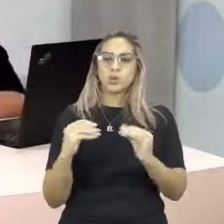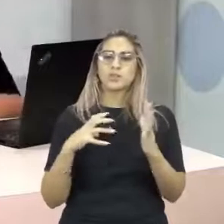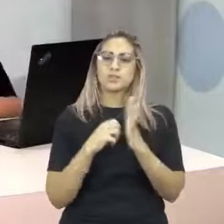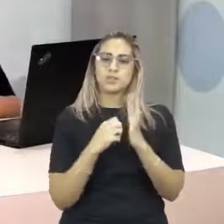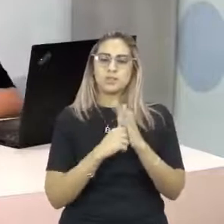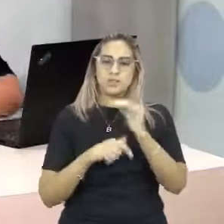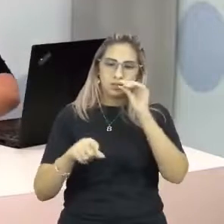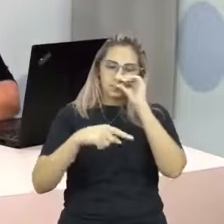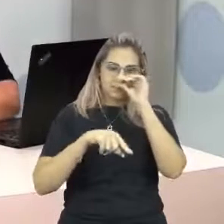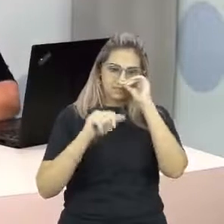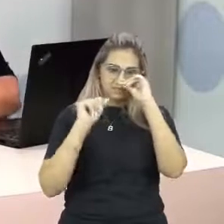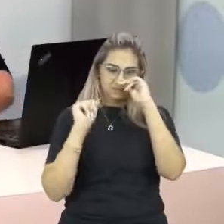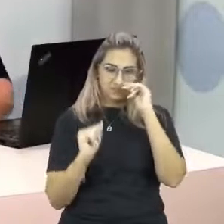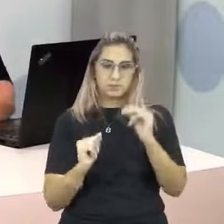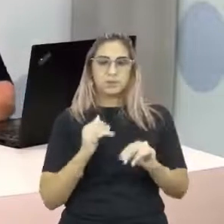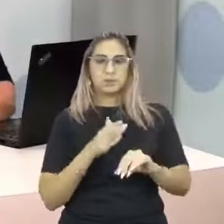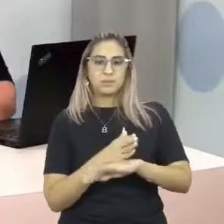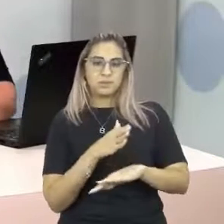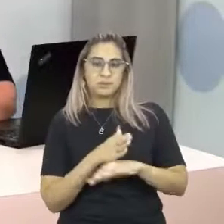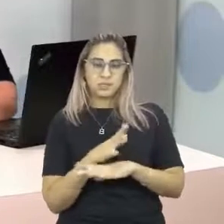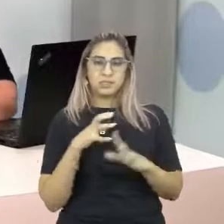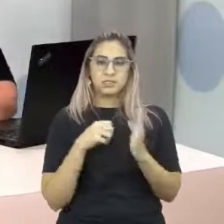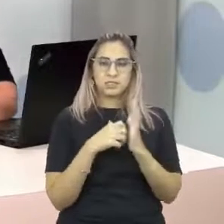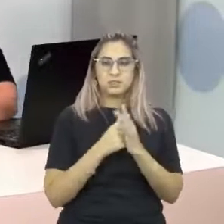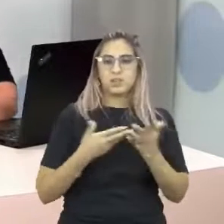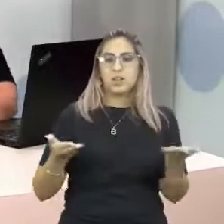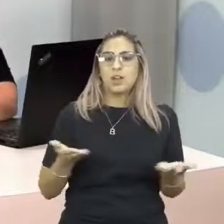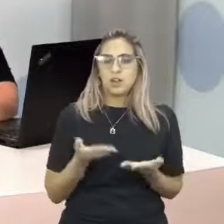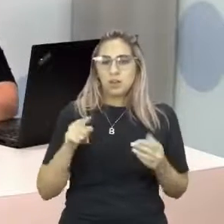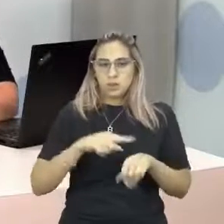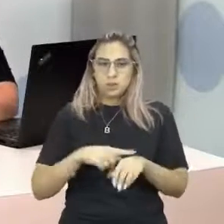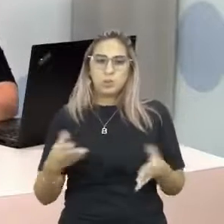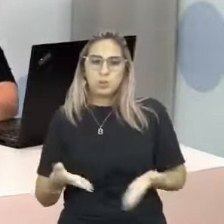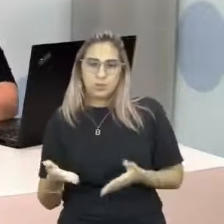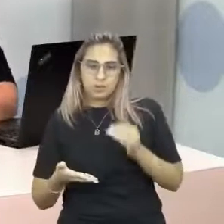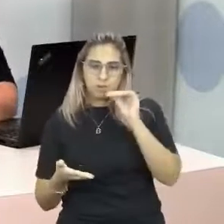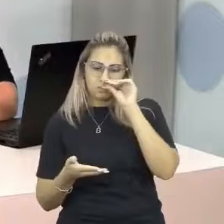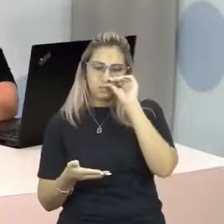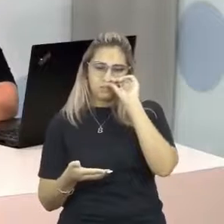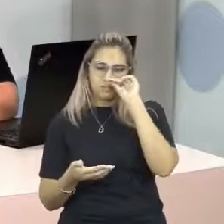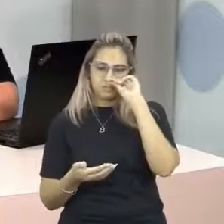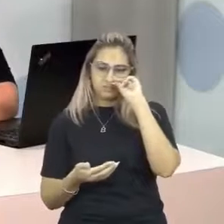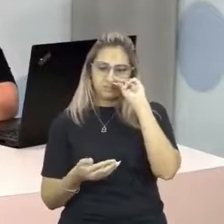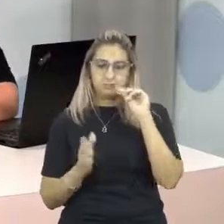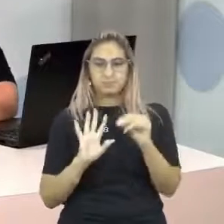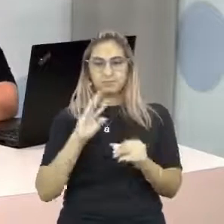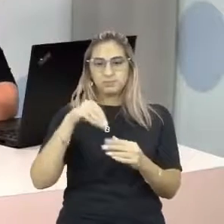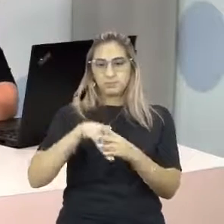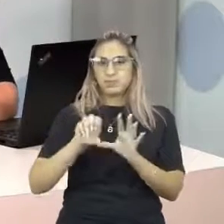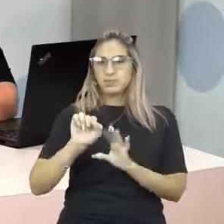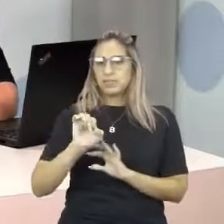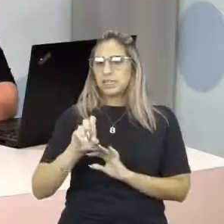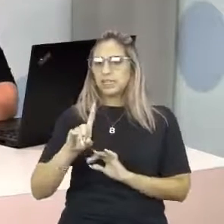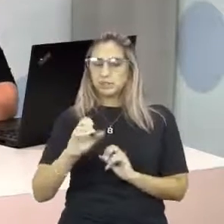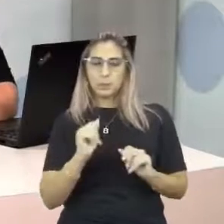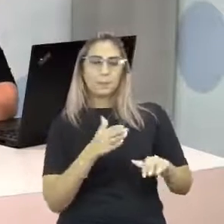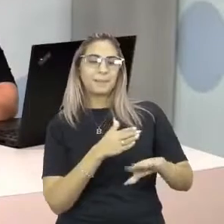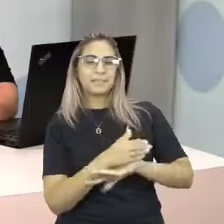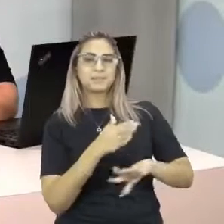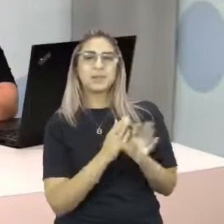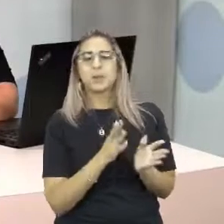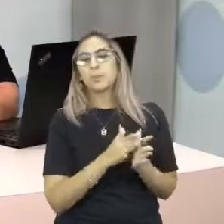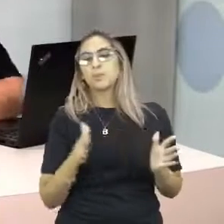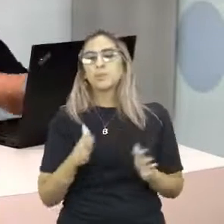inscritos que poderão participar, se inscrever agora nesse momento lá dentro da sede para participar desse